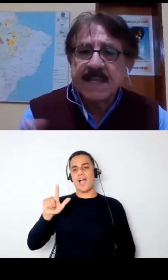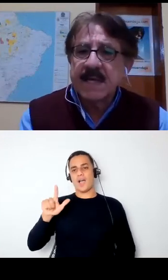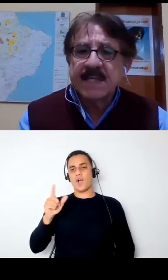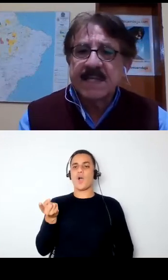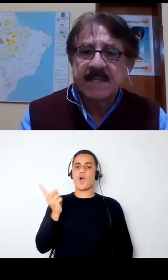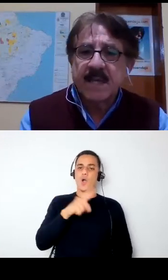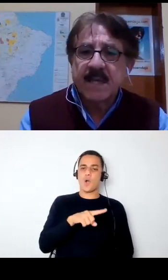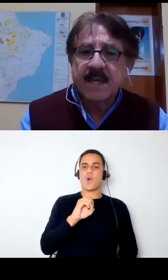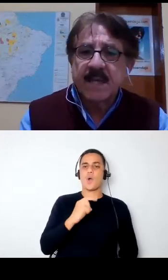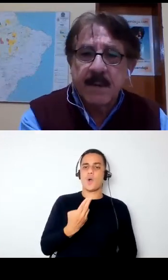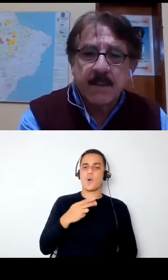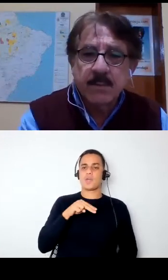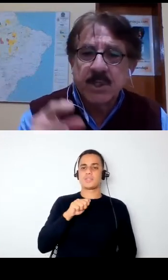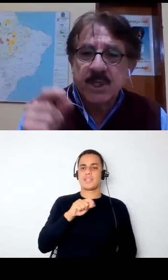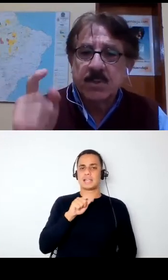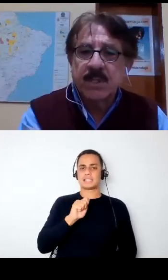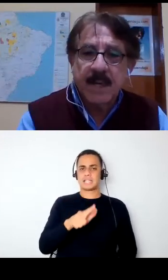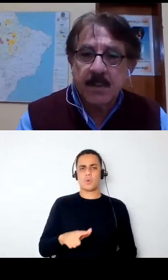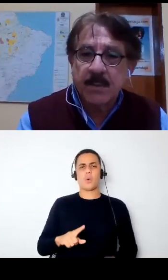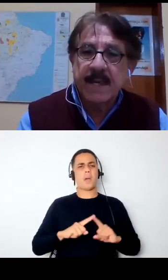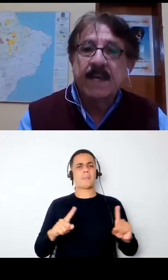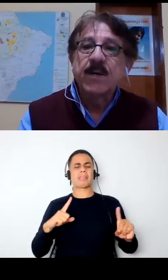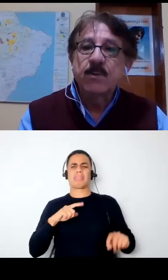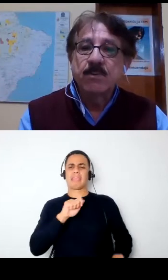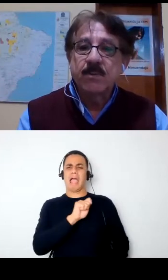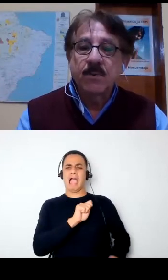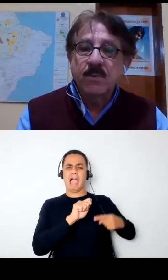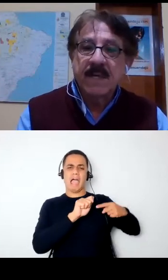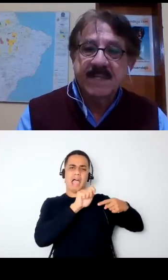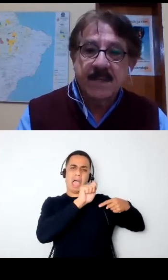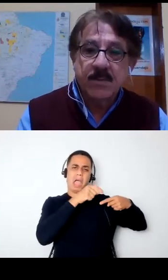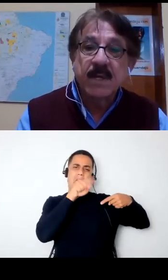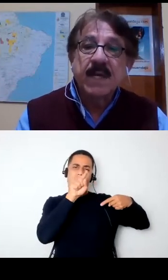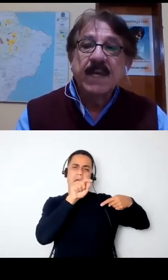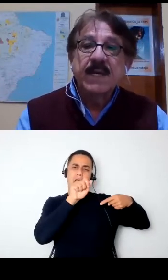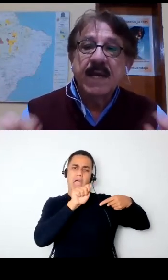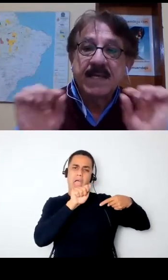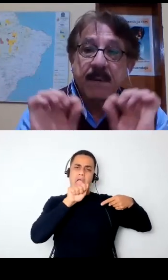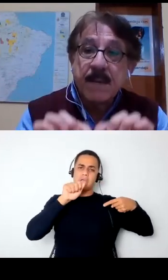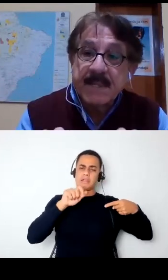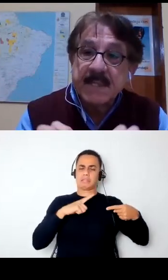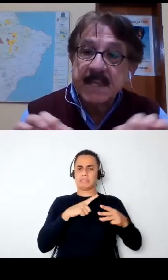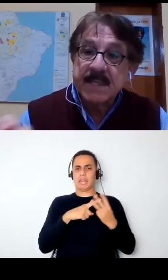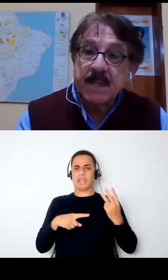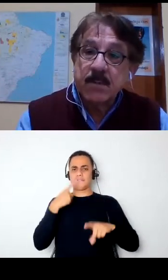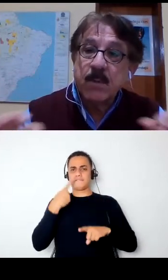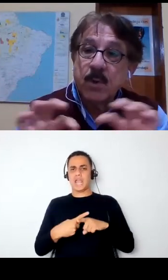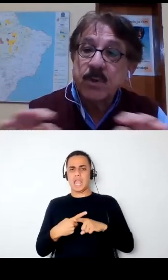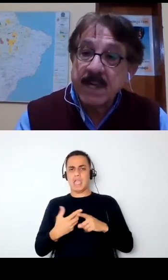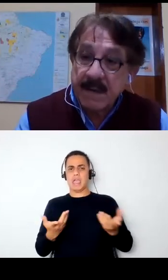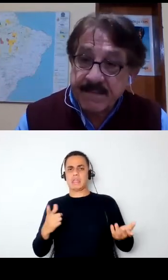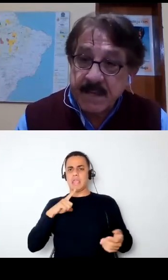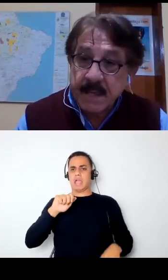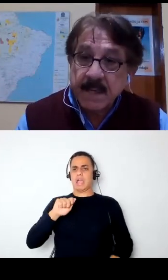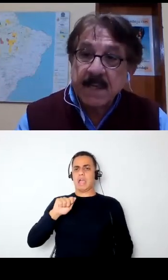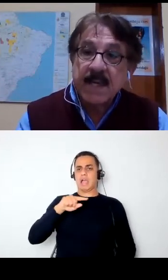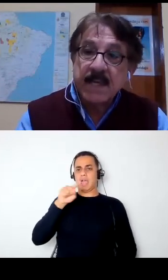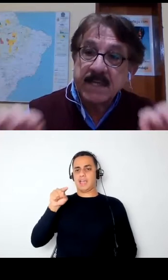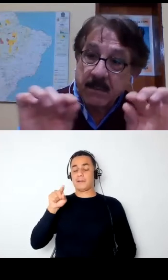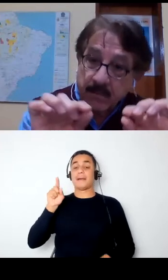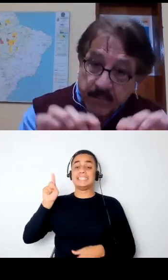A está ali 3 vezes, tem o A com tio, tem A com acento. essa é uma representação